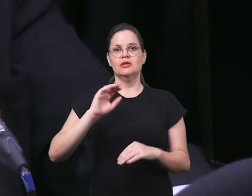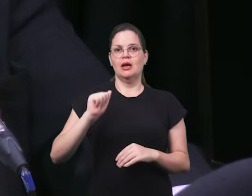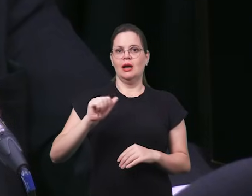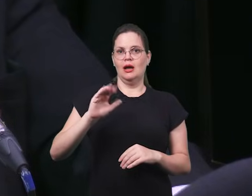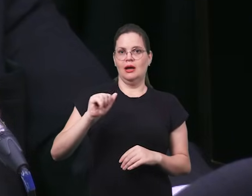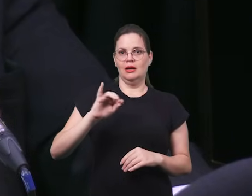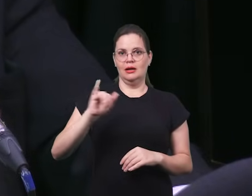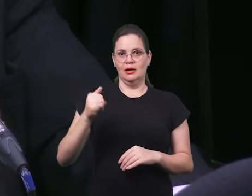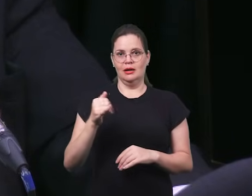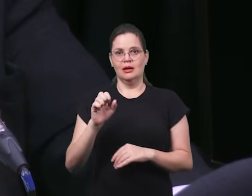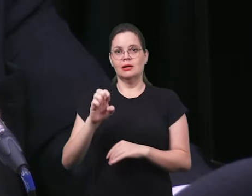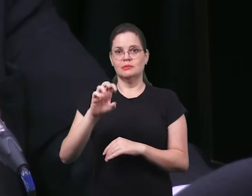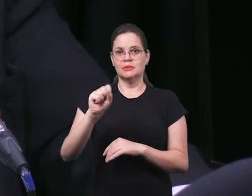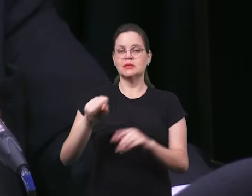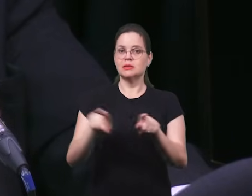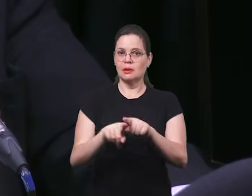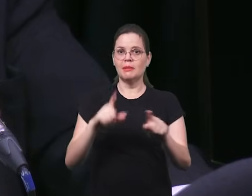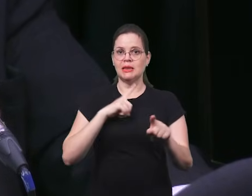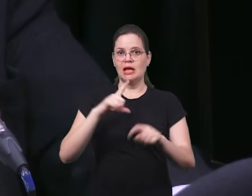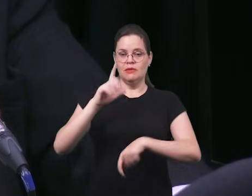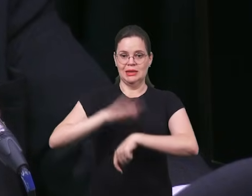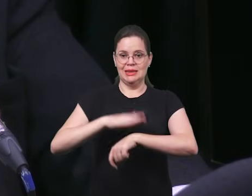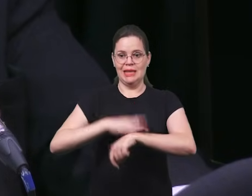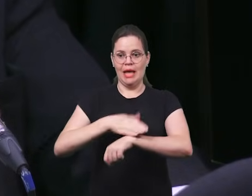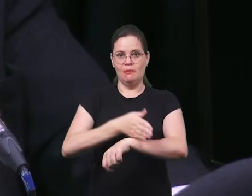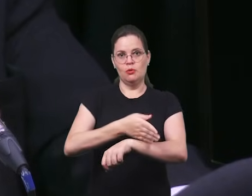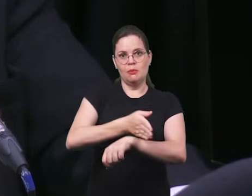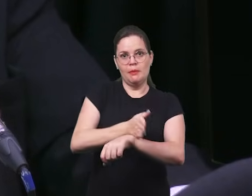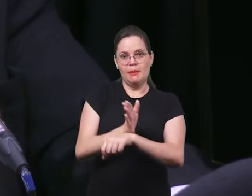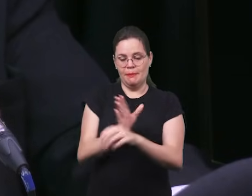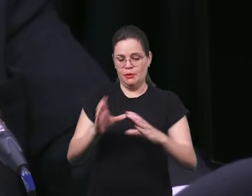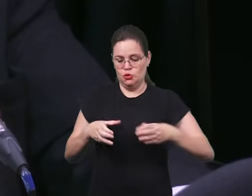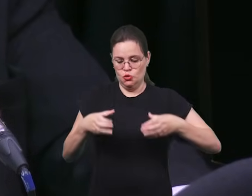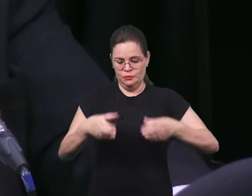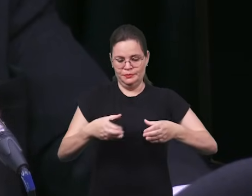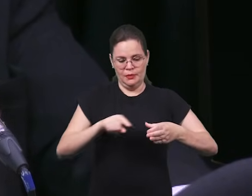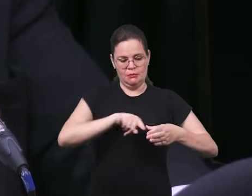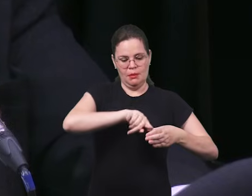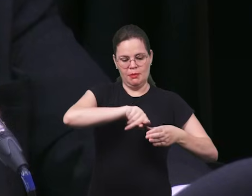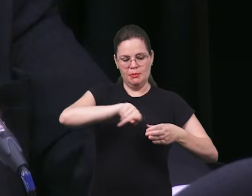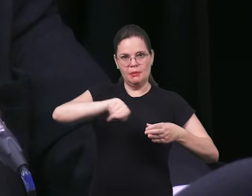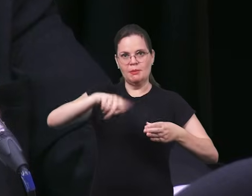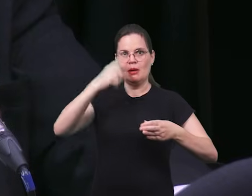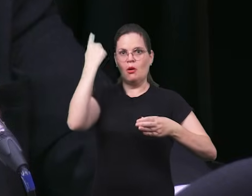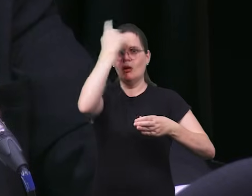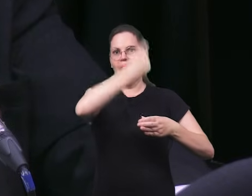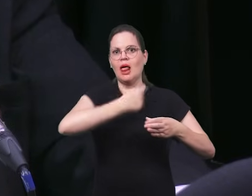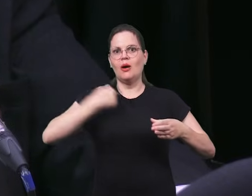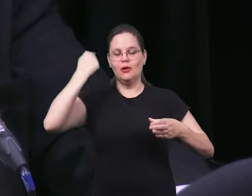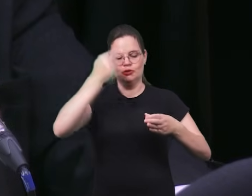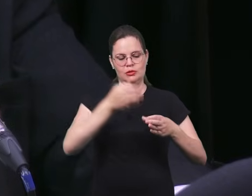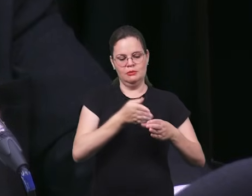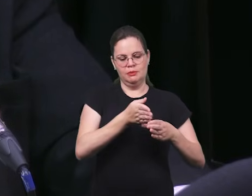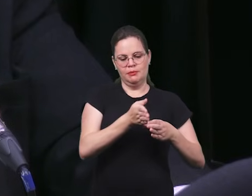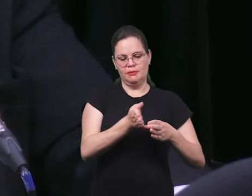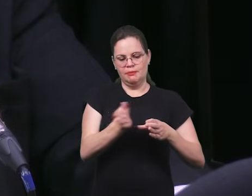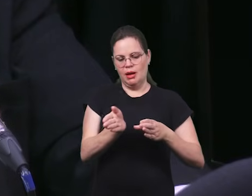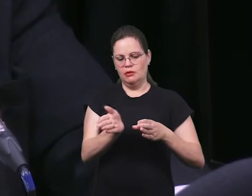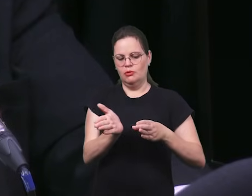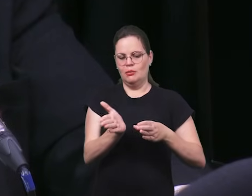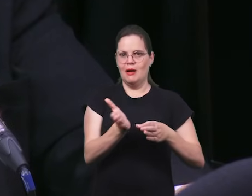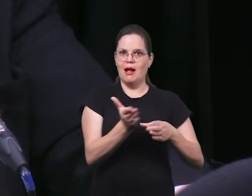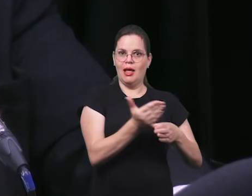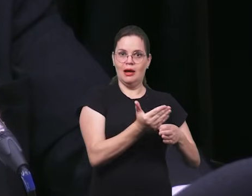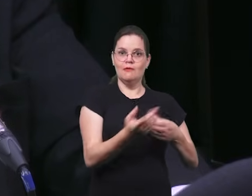Então ele faz duas coisas que fisicamente são impossíveis: parar o tempo, fazer o tempo voltar para trás. Outra coisa